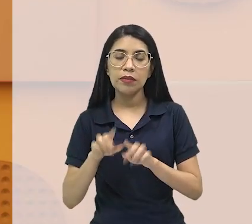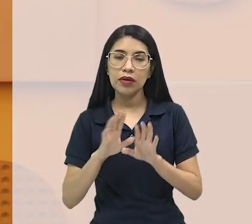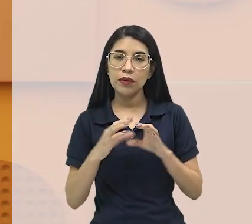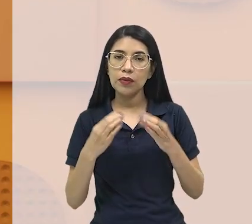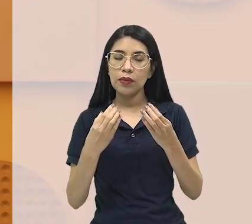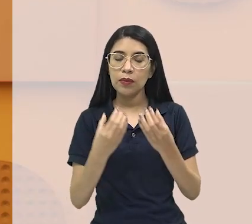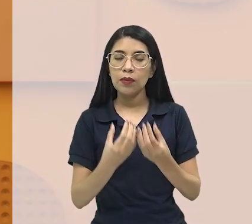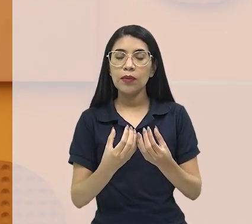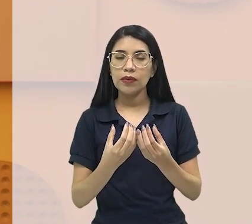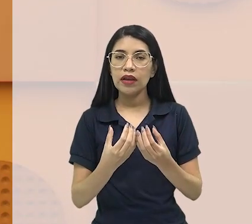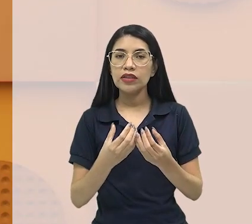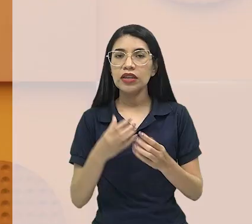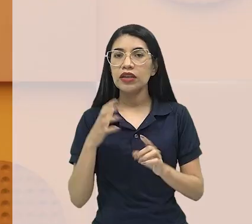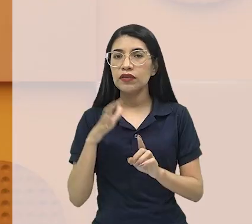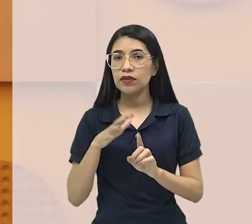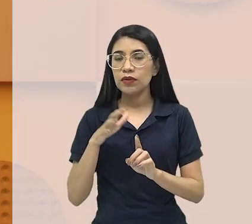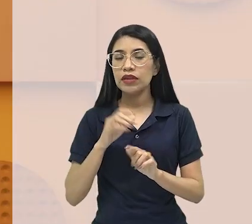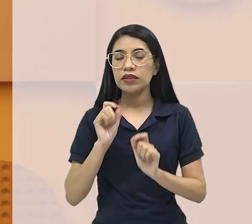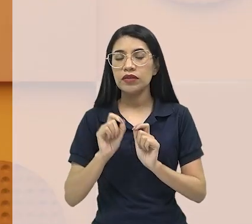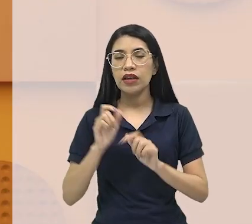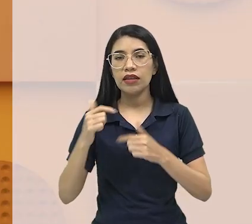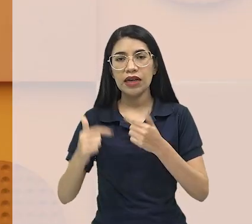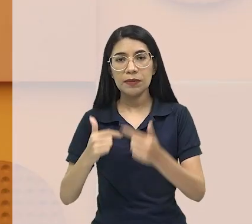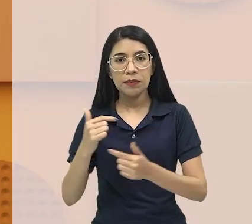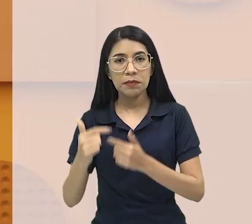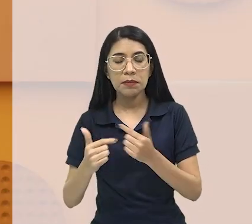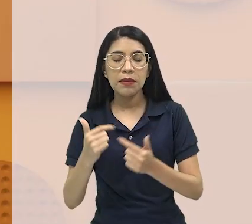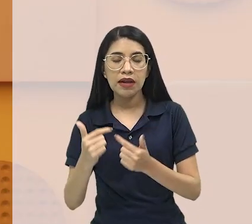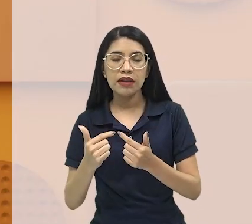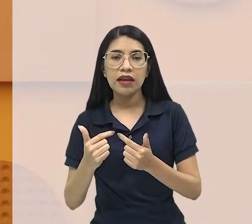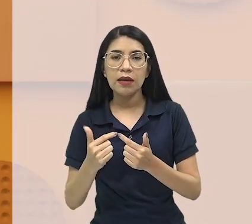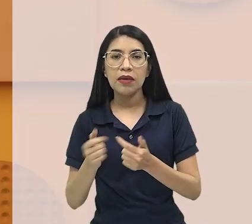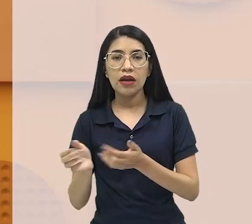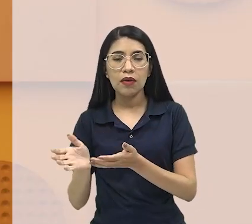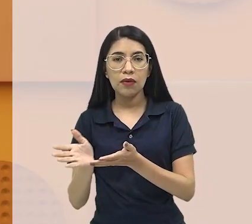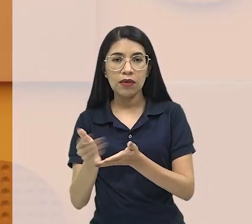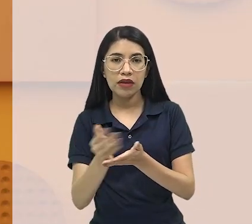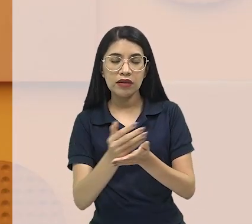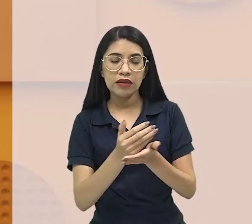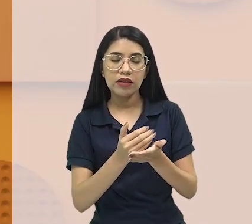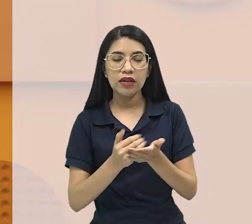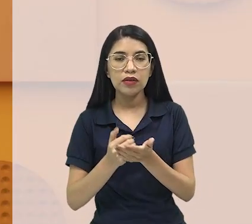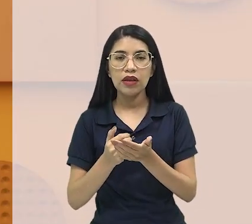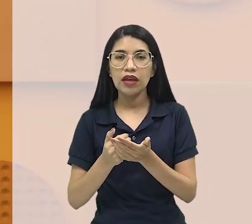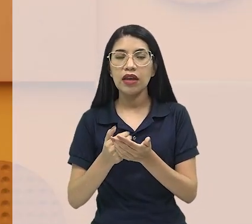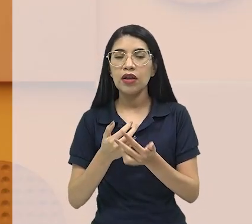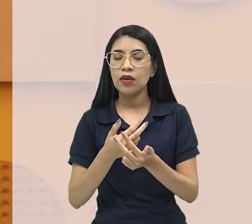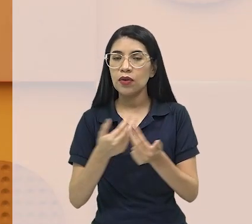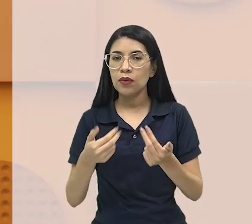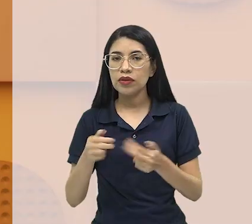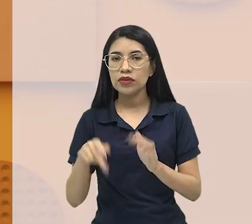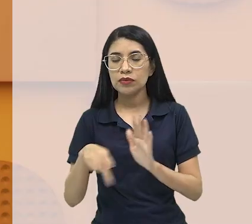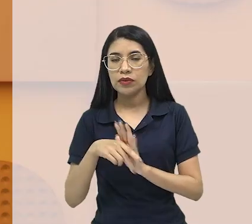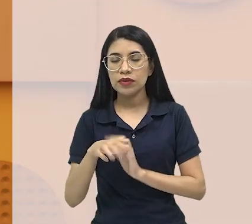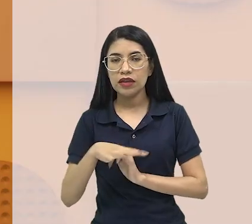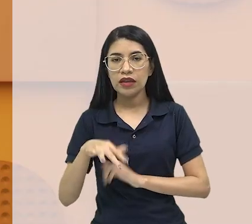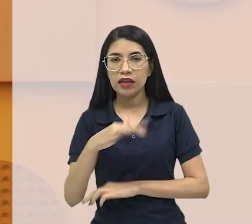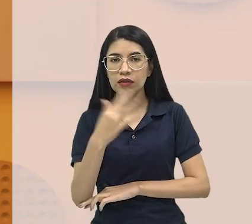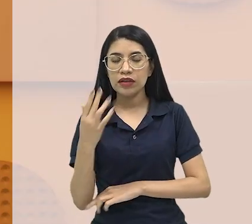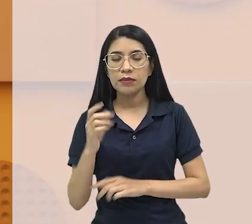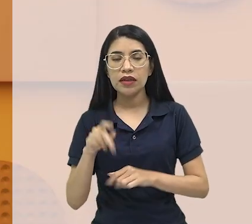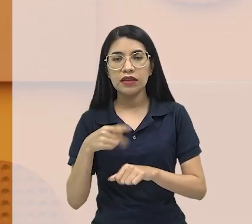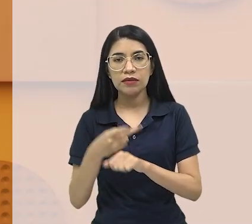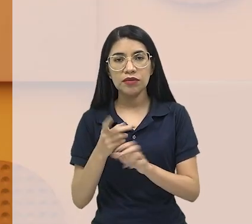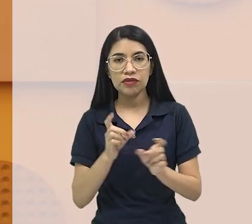que são levadas a realizar trabalhos exaustivos na coleta de recursos naturais para vender para uma empresa X ou